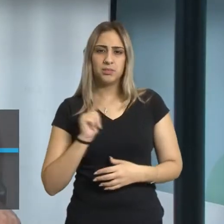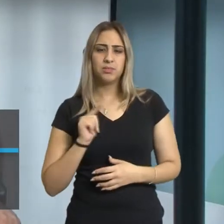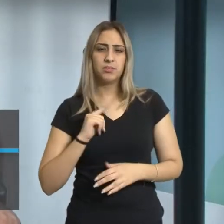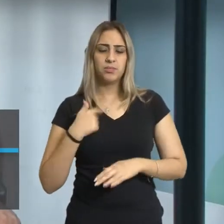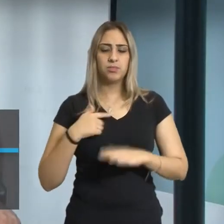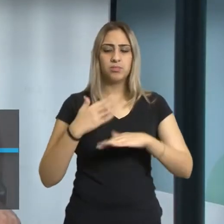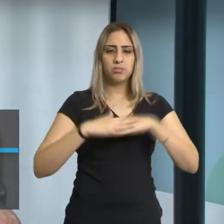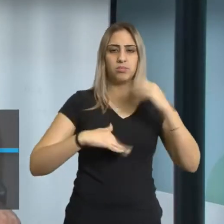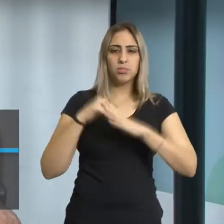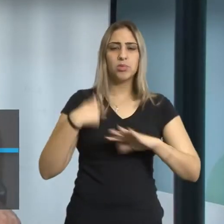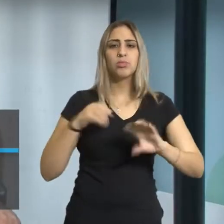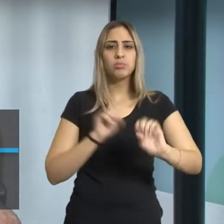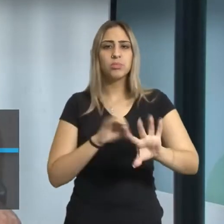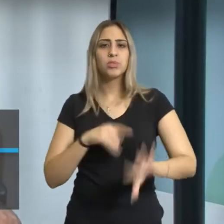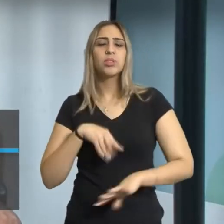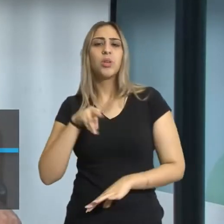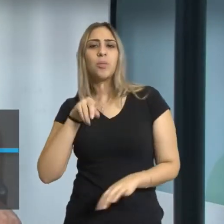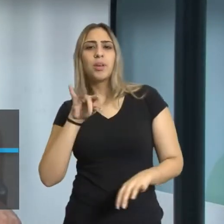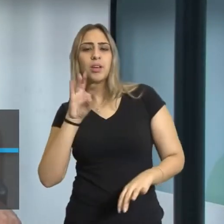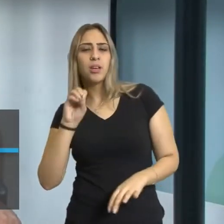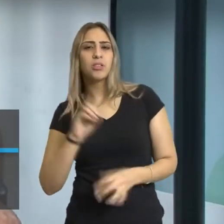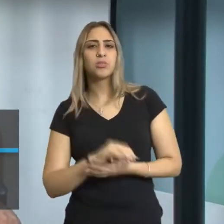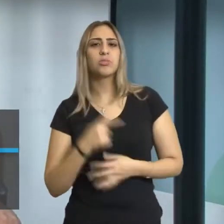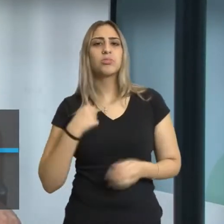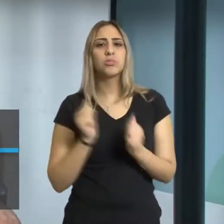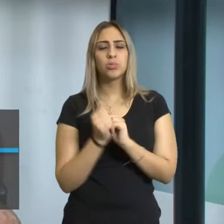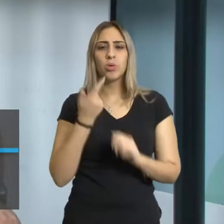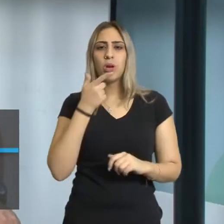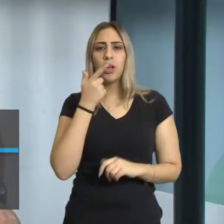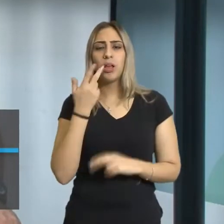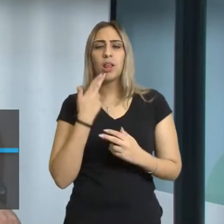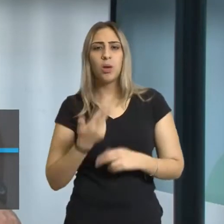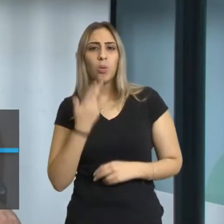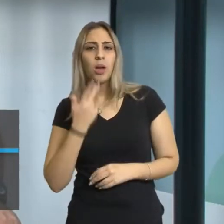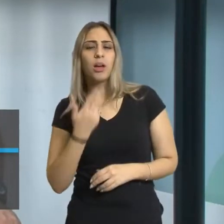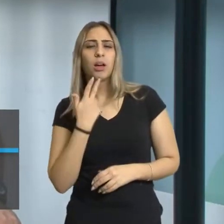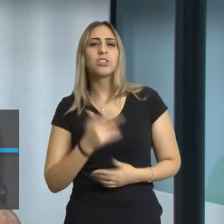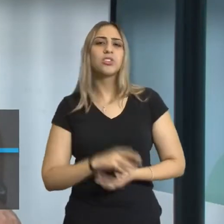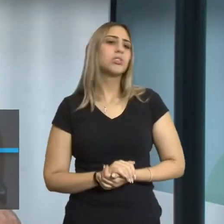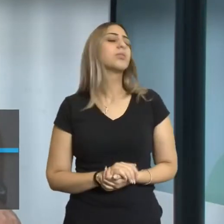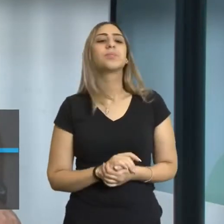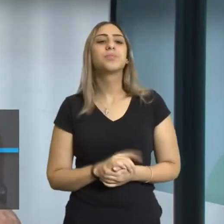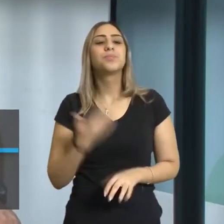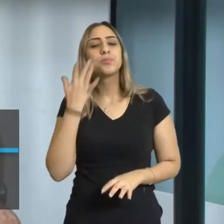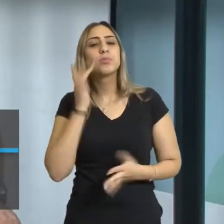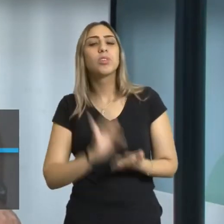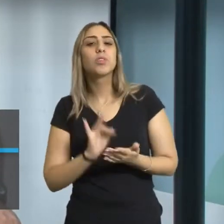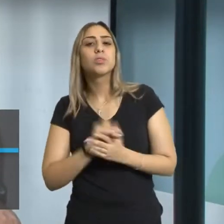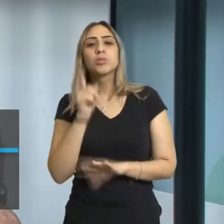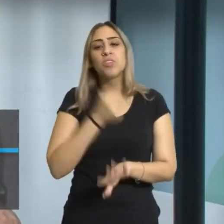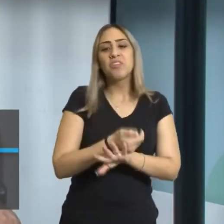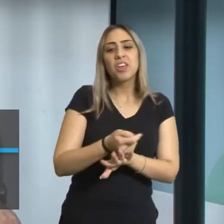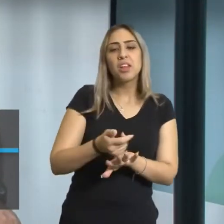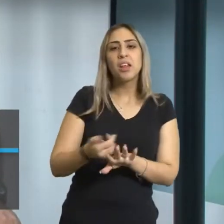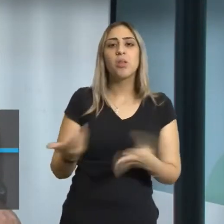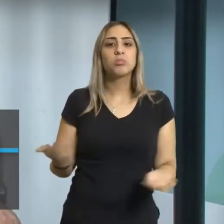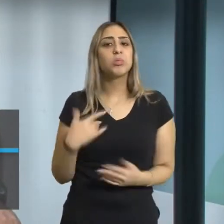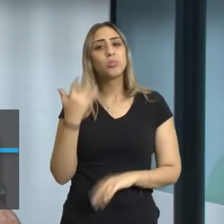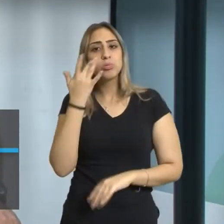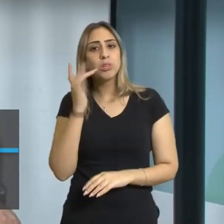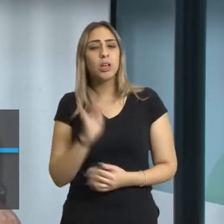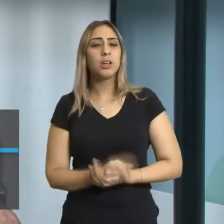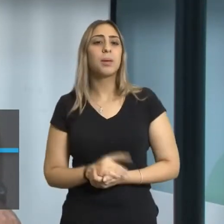itinerários lá do ensino médio mais escolhidos a de ciências humanas e linguagens eu ouvi isso por alto não sei se é verdade eu sei se é fake News não sei